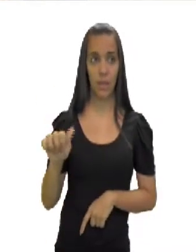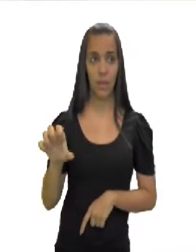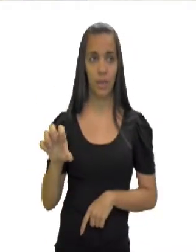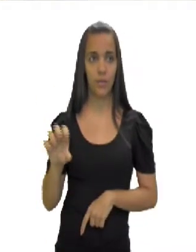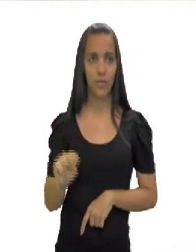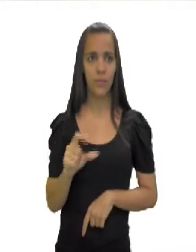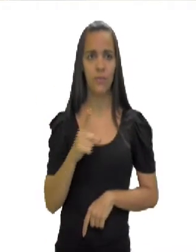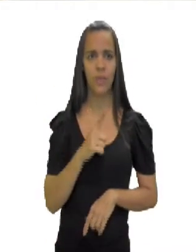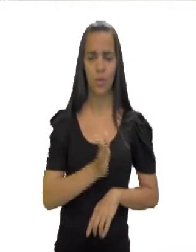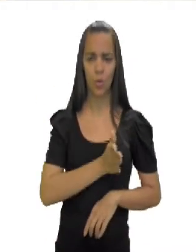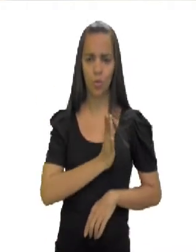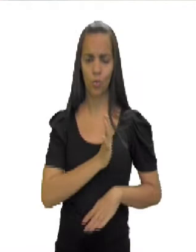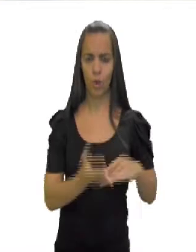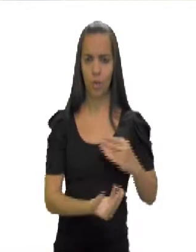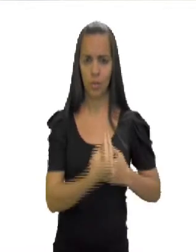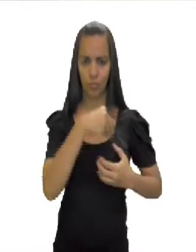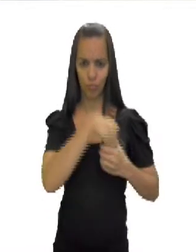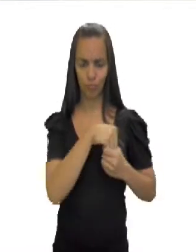coração.